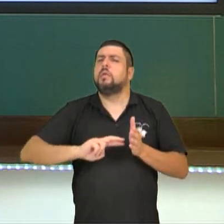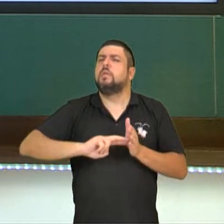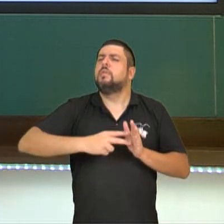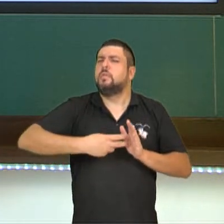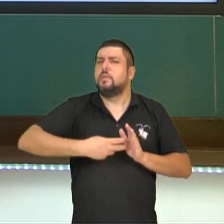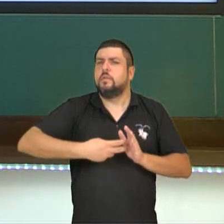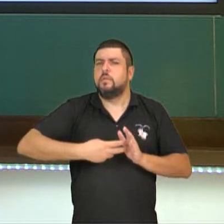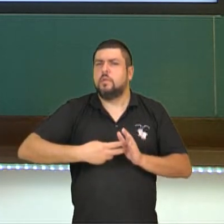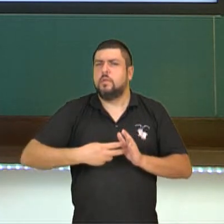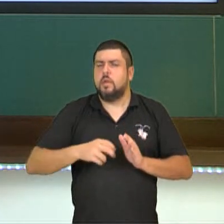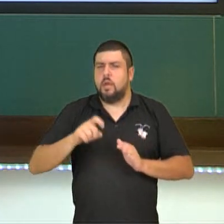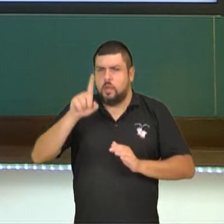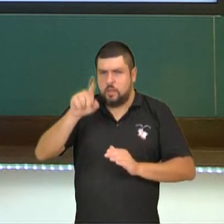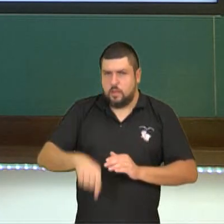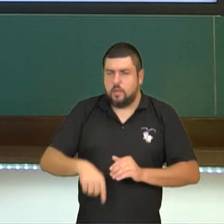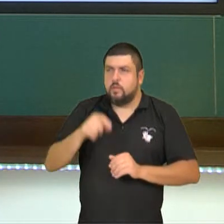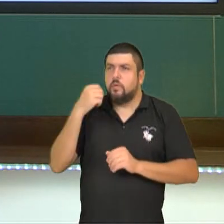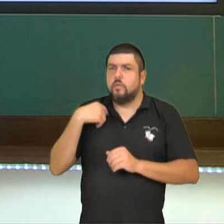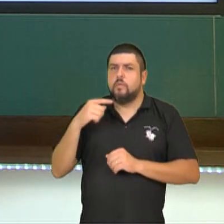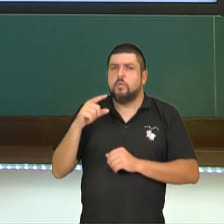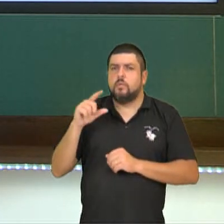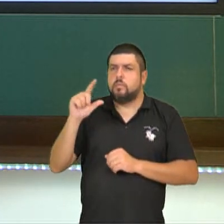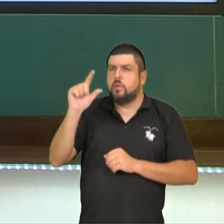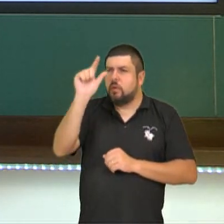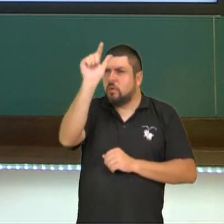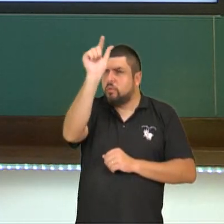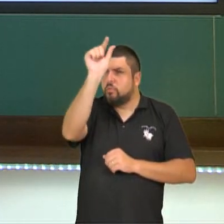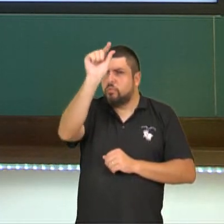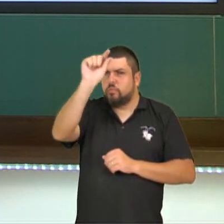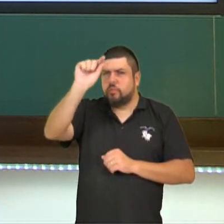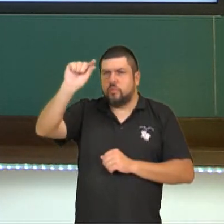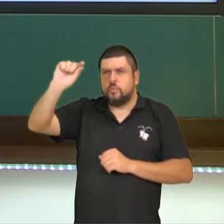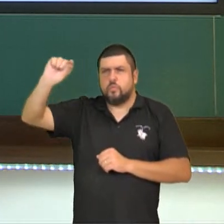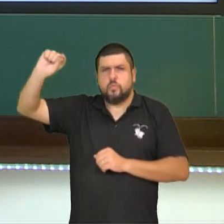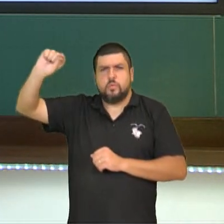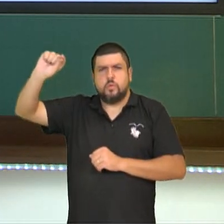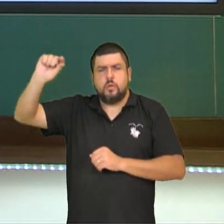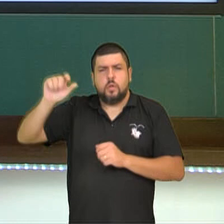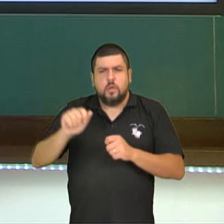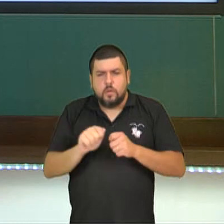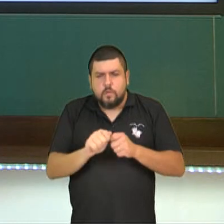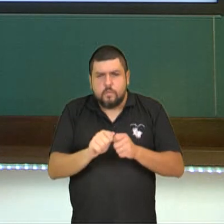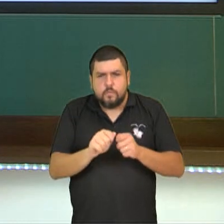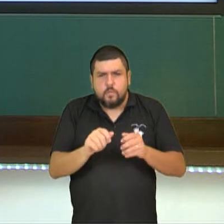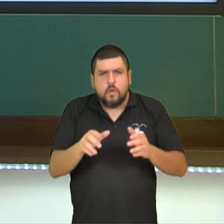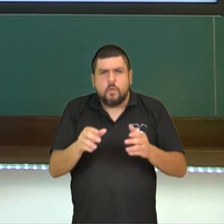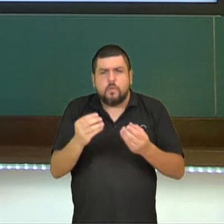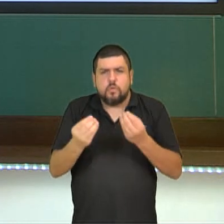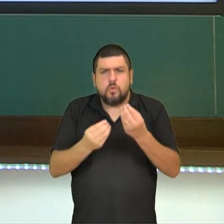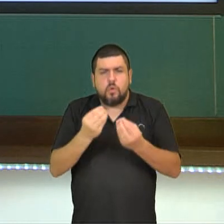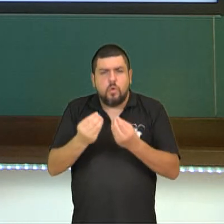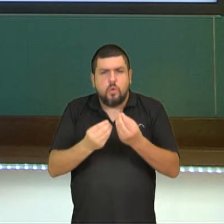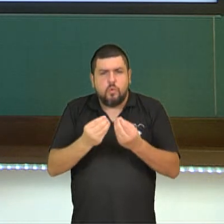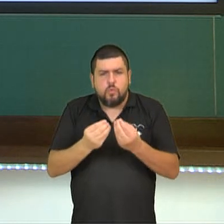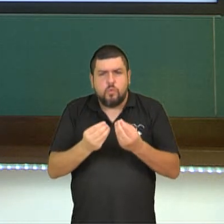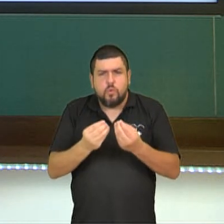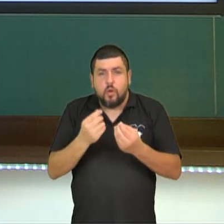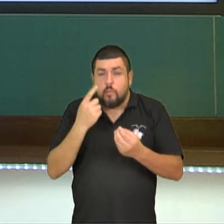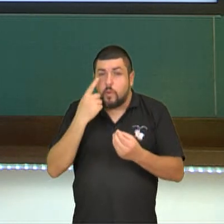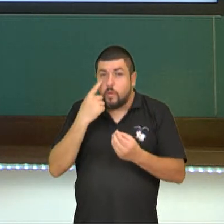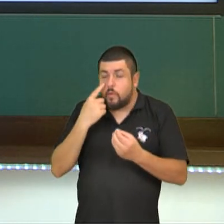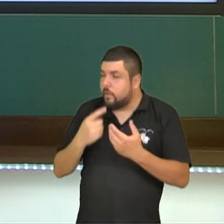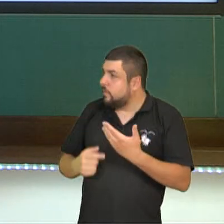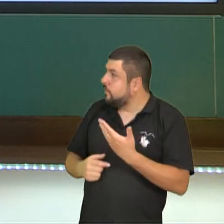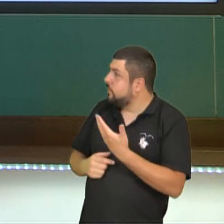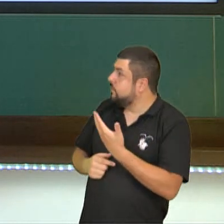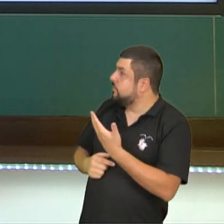ideia de lua crescente, porque ele está fazendo um formato de lua crescente, pegando aqui da Ásia, as regiões que